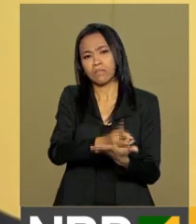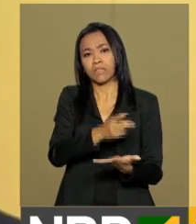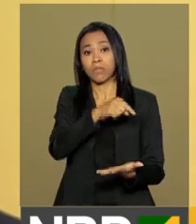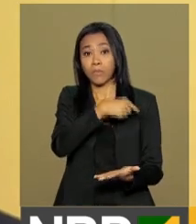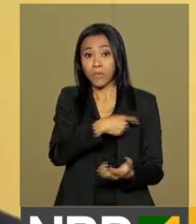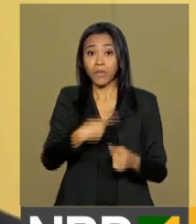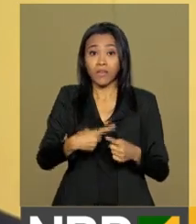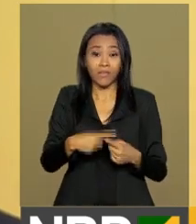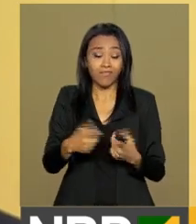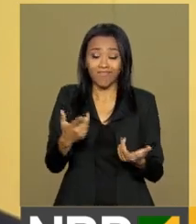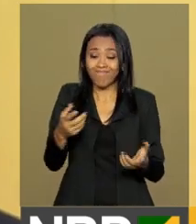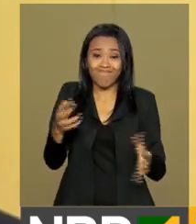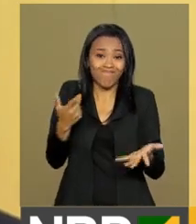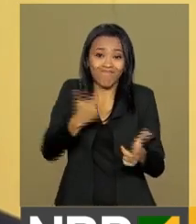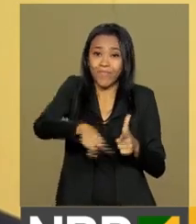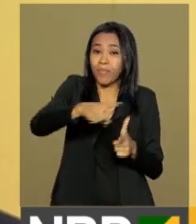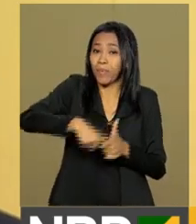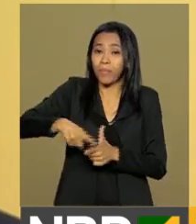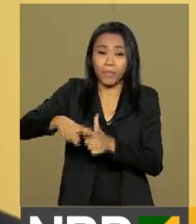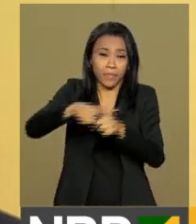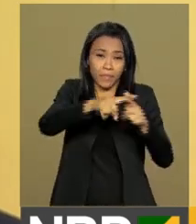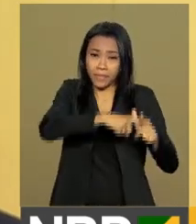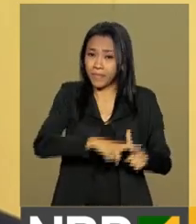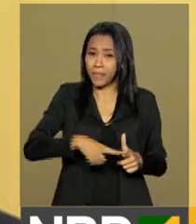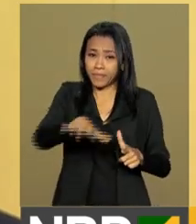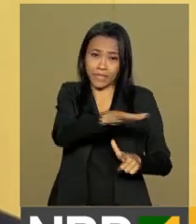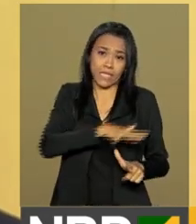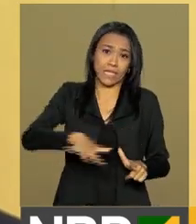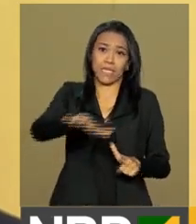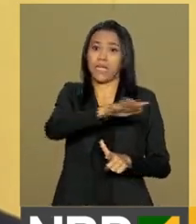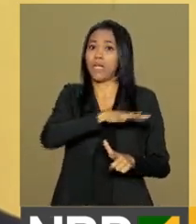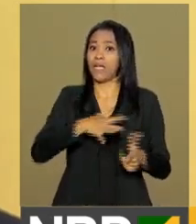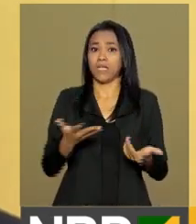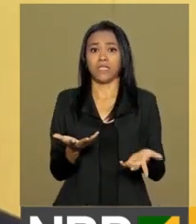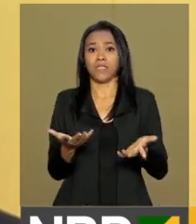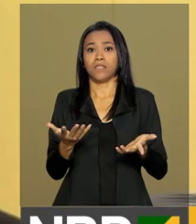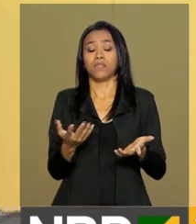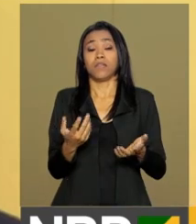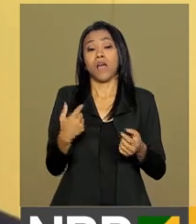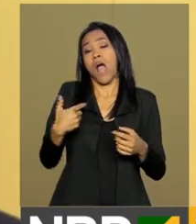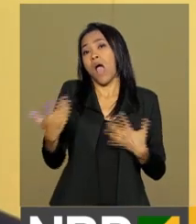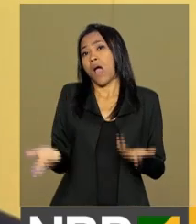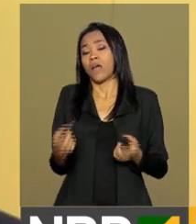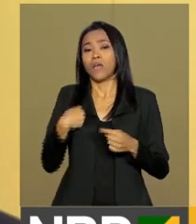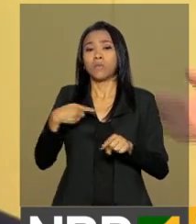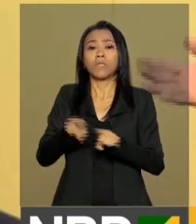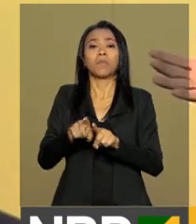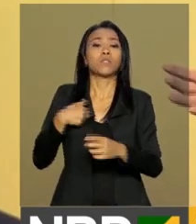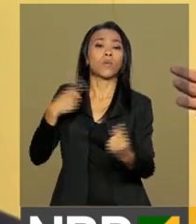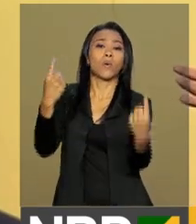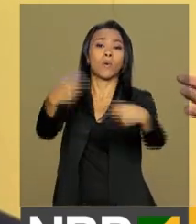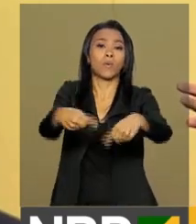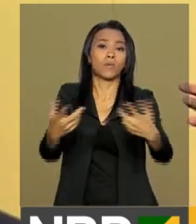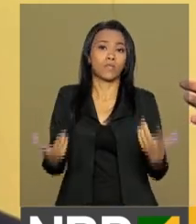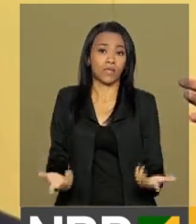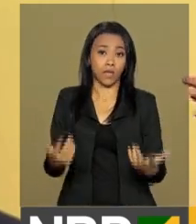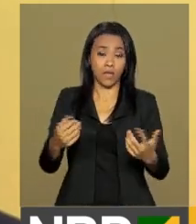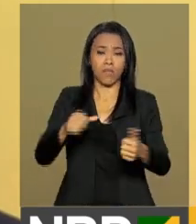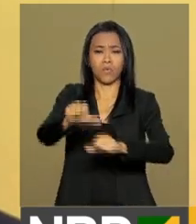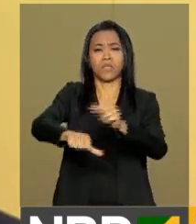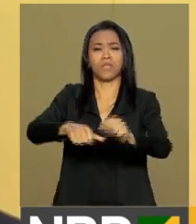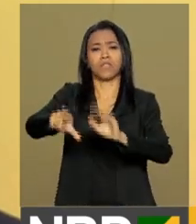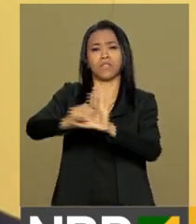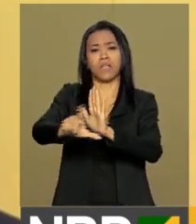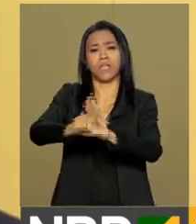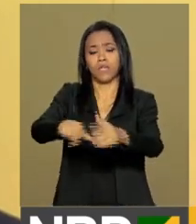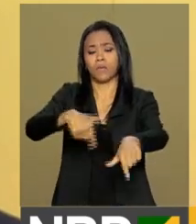maiores desajustes no setor educacional do Brasil. Ou também sou contra a modernização trabalhista,